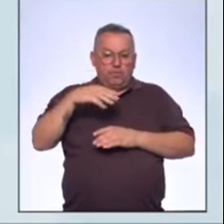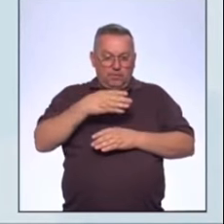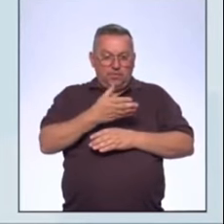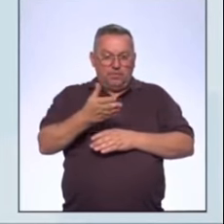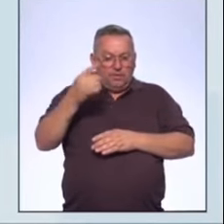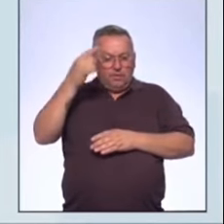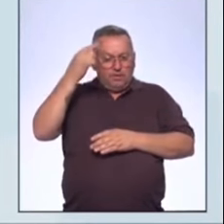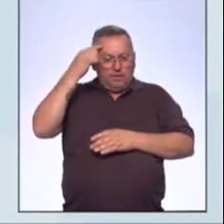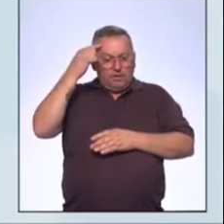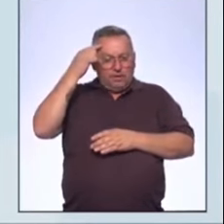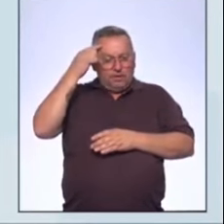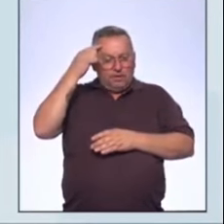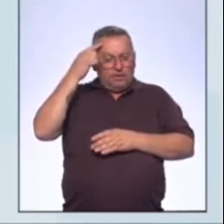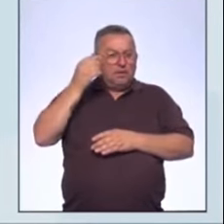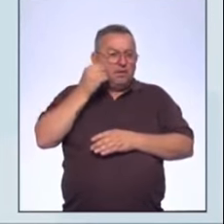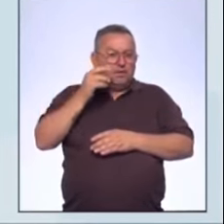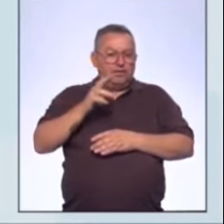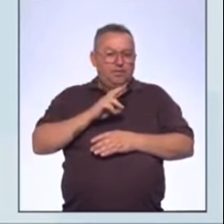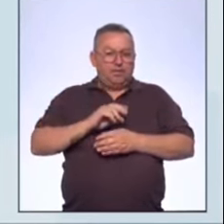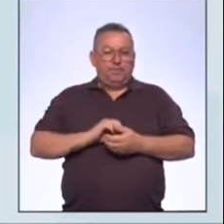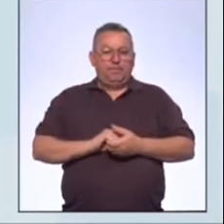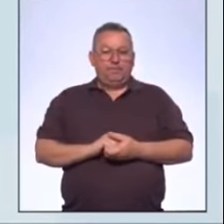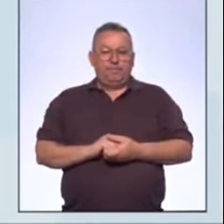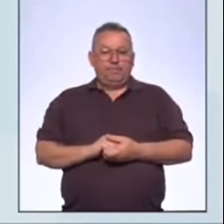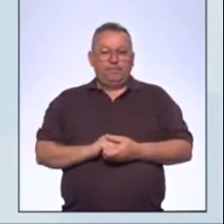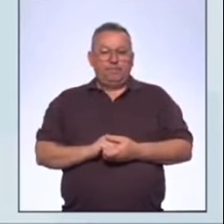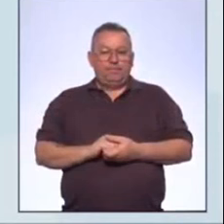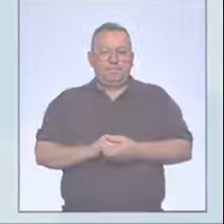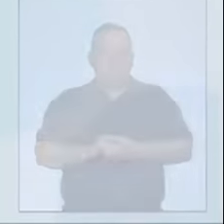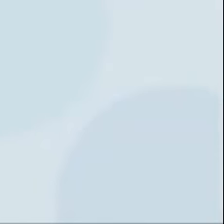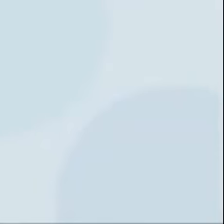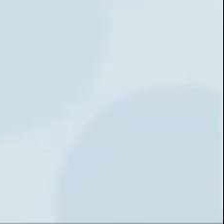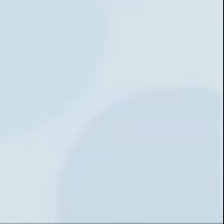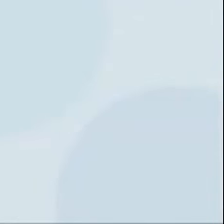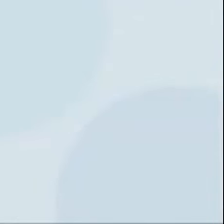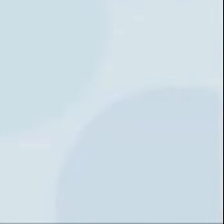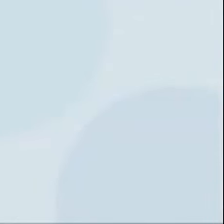vocês pensarem e tentar responder para a gente. Tudo bem?